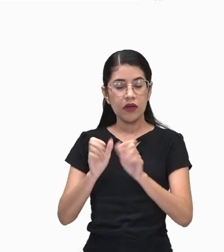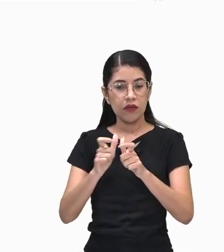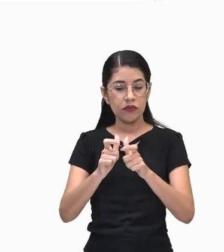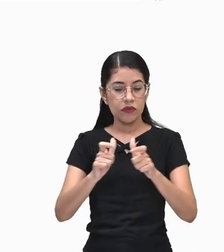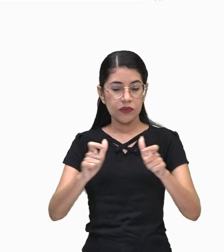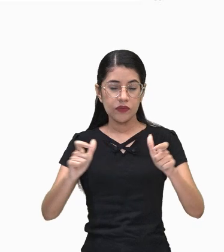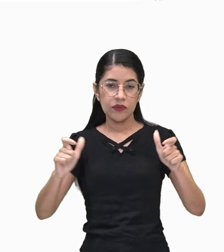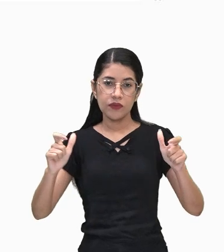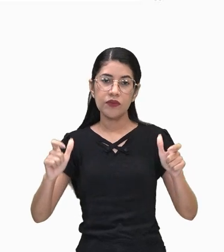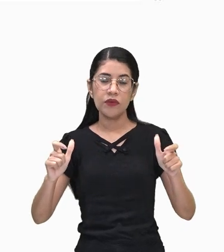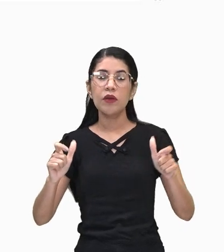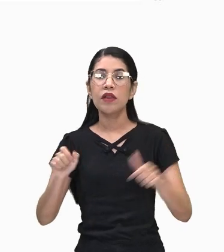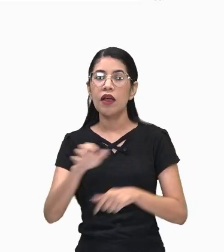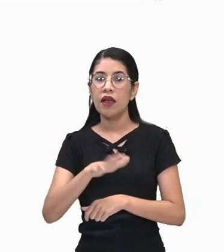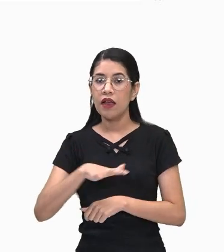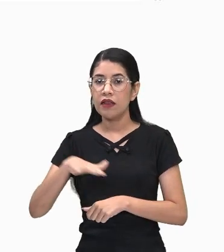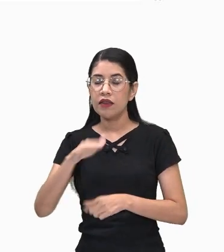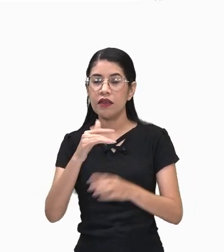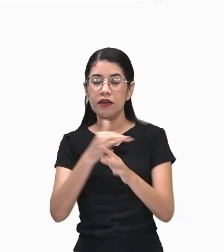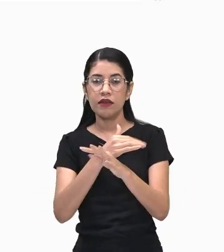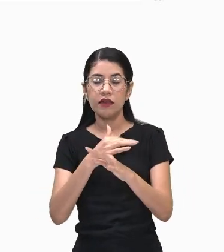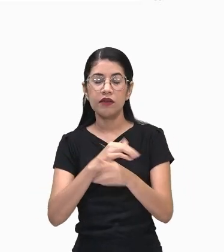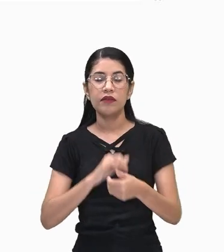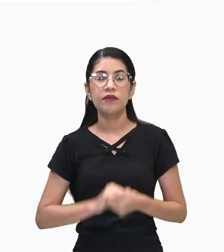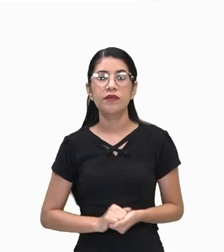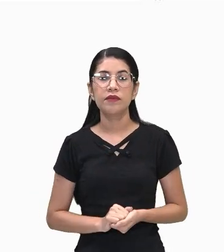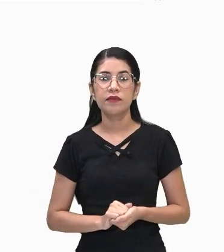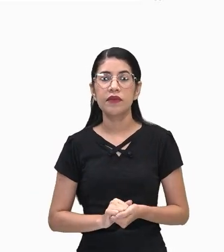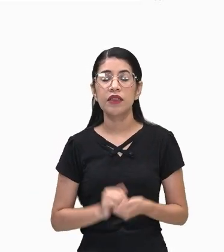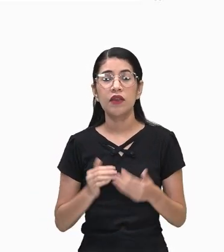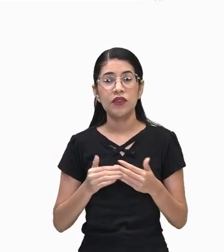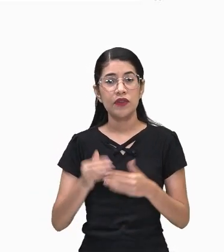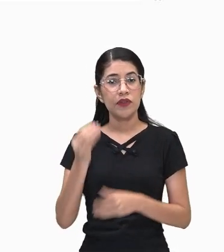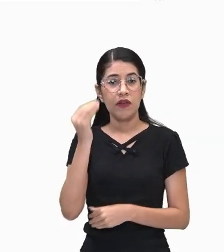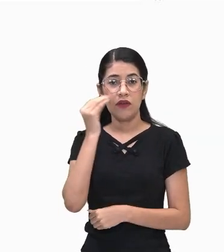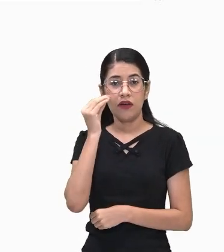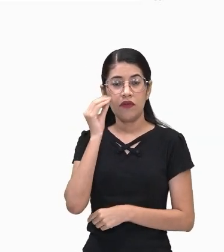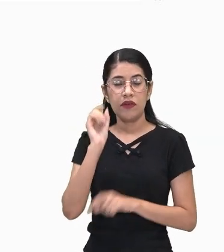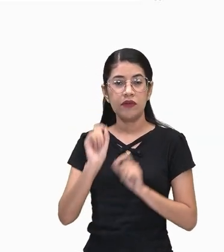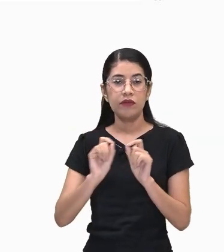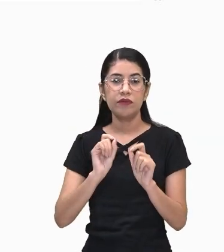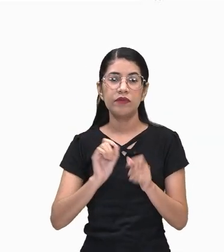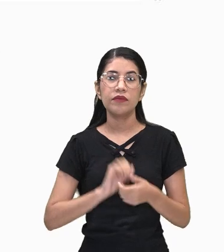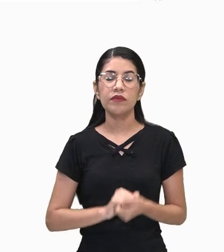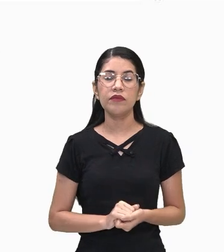da cidade. E aí a gente segue aí verificando, né,